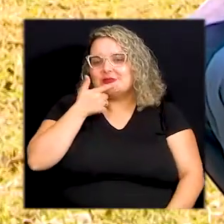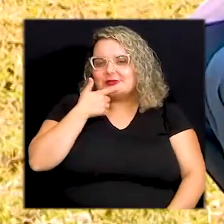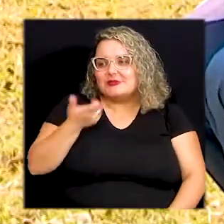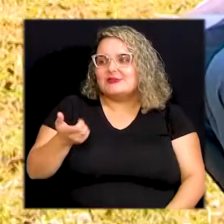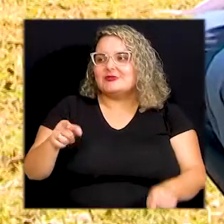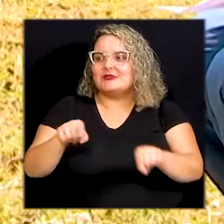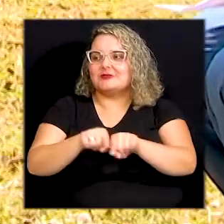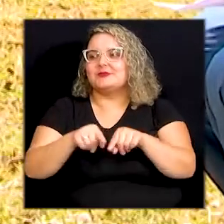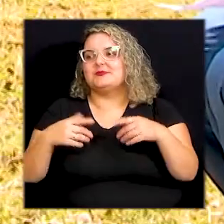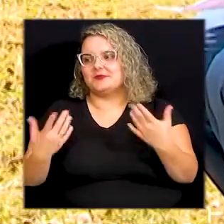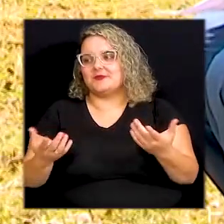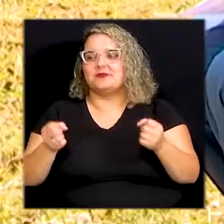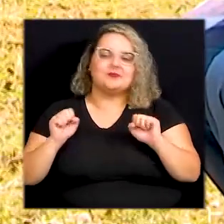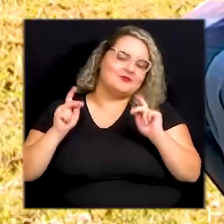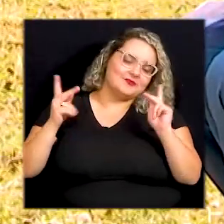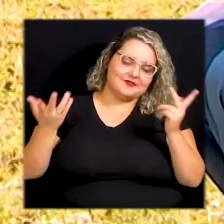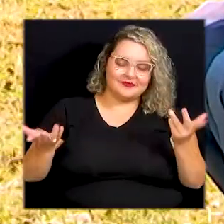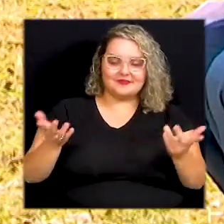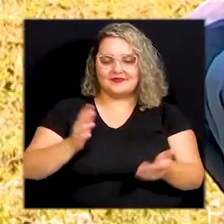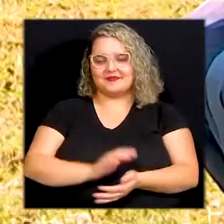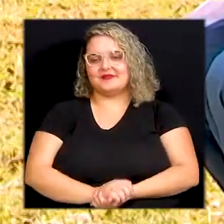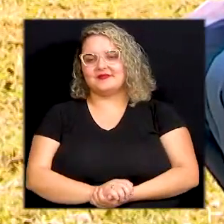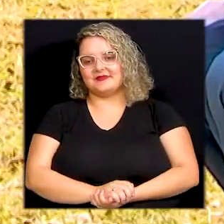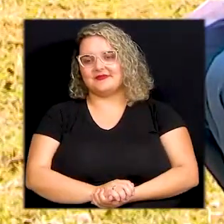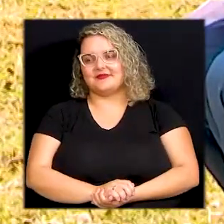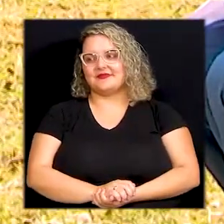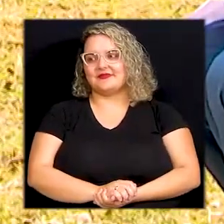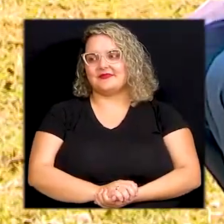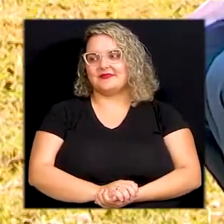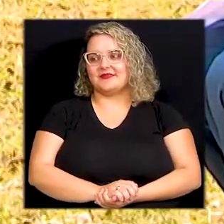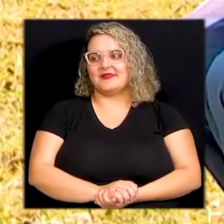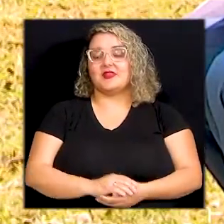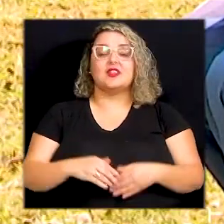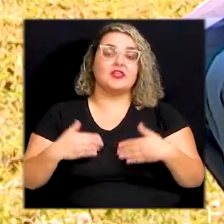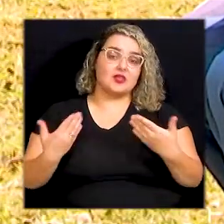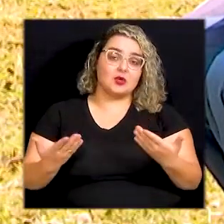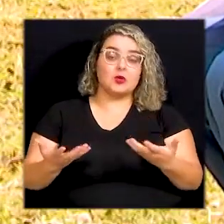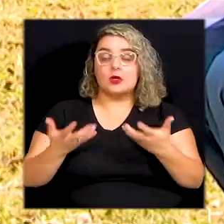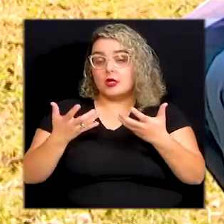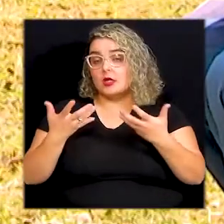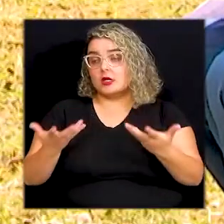Uns queijinhos também, né? Mas tá bom. Então, a gente quer que isso seja